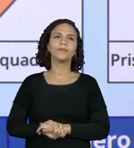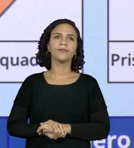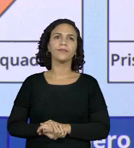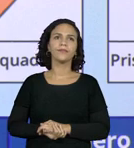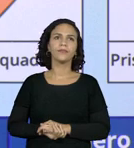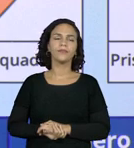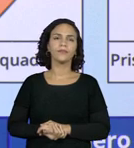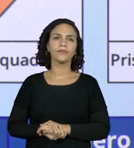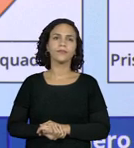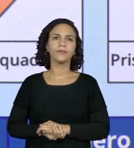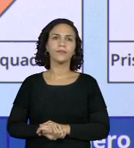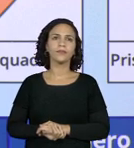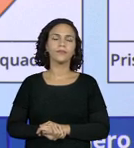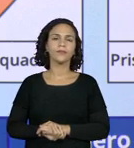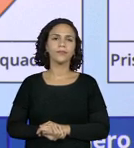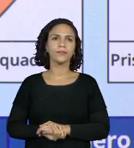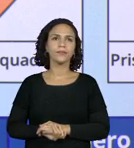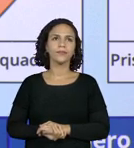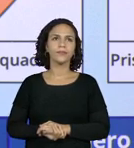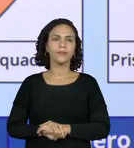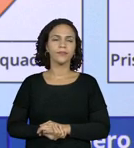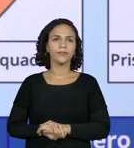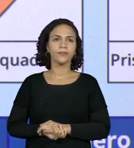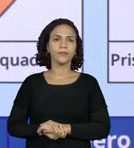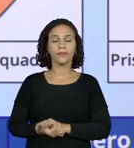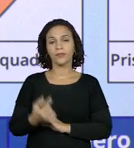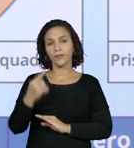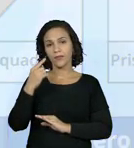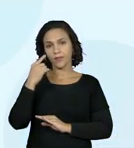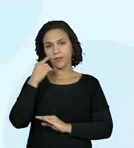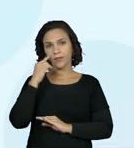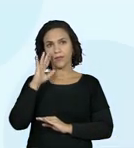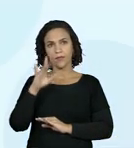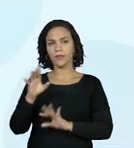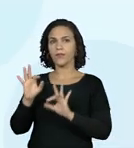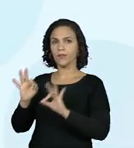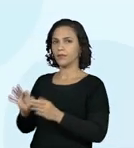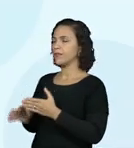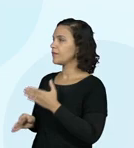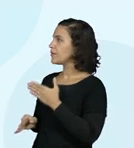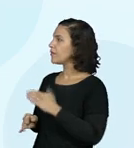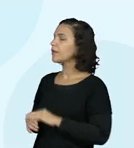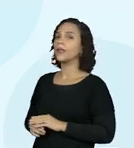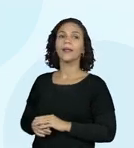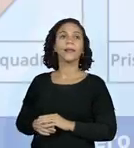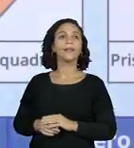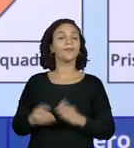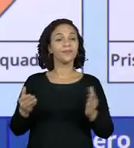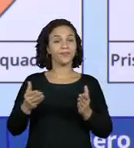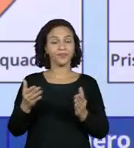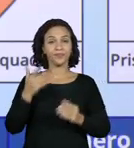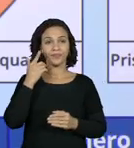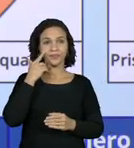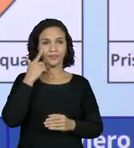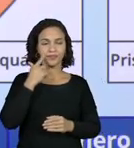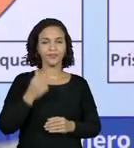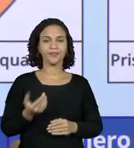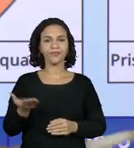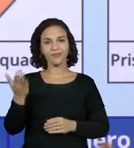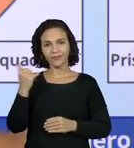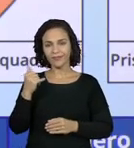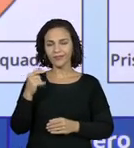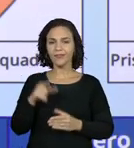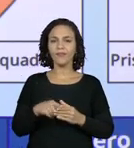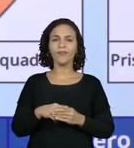tinta e vou reescrever aqui. O número de faces são 5, perfeito? Agora, turma, voltando para o prisma, tá bem?